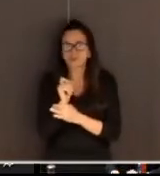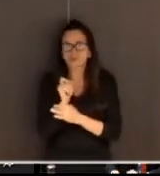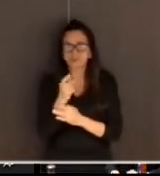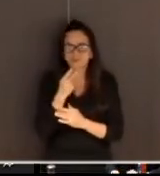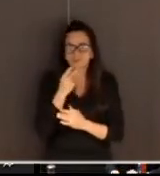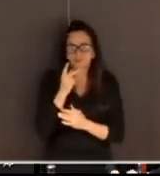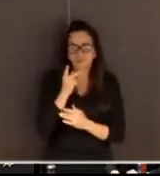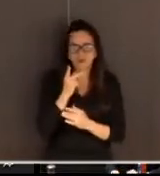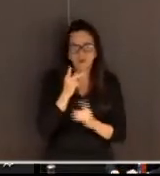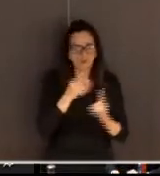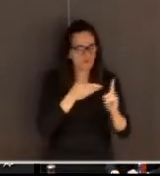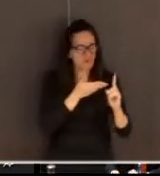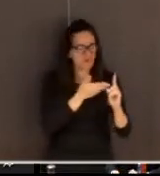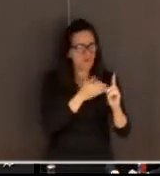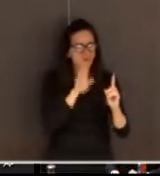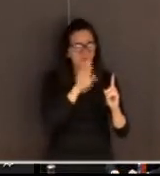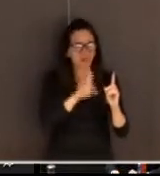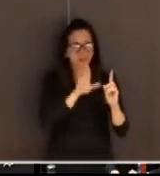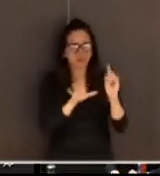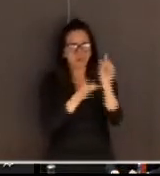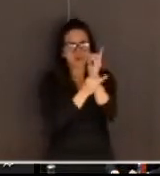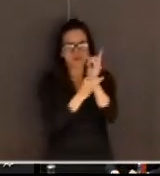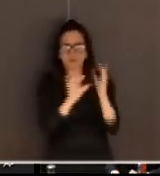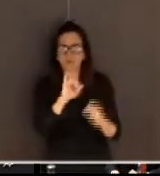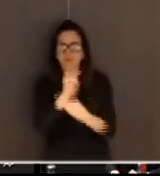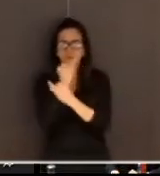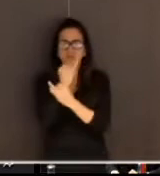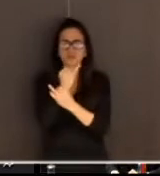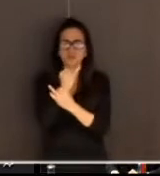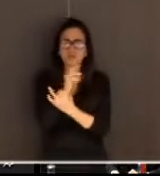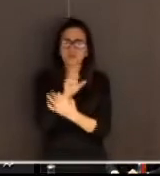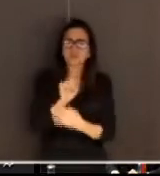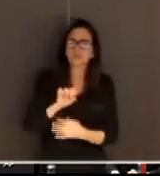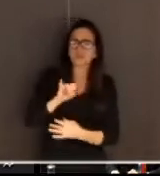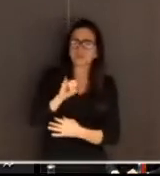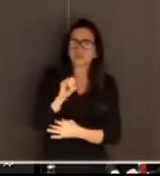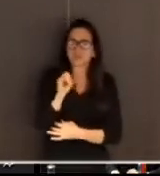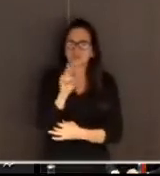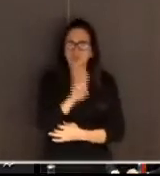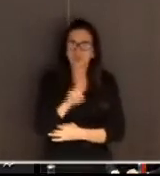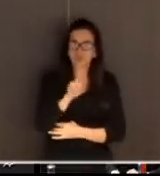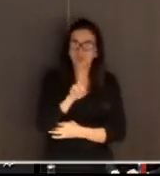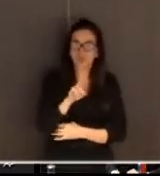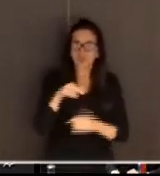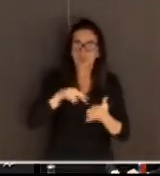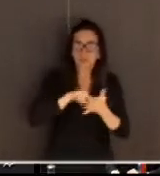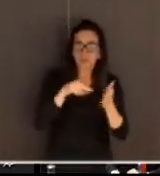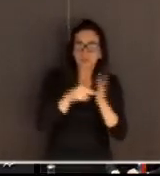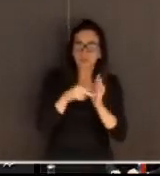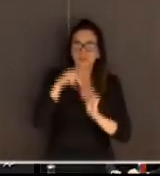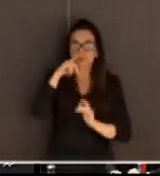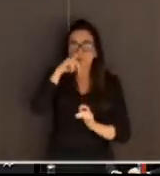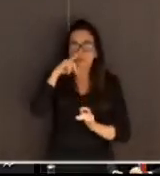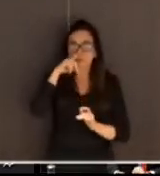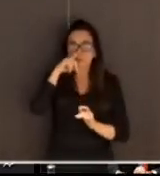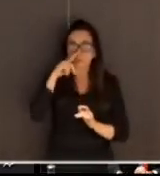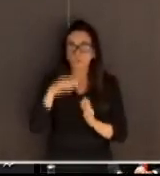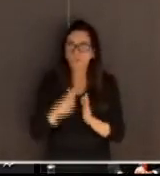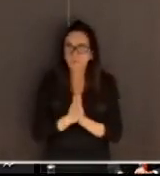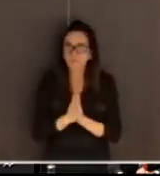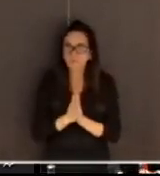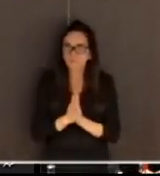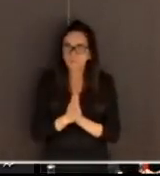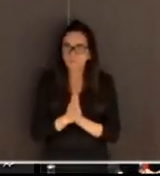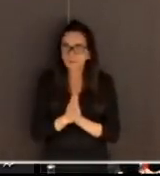réu está a utilizar algemas, se ele utiliza algemas, ele é perigoso. Se ele é perigoso, ele